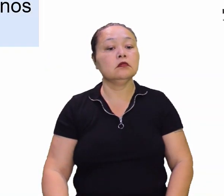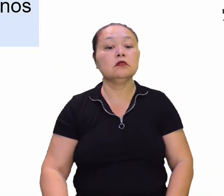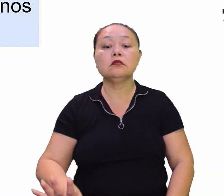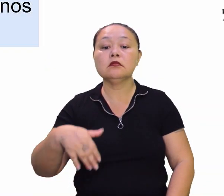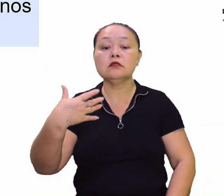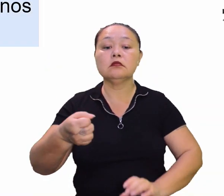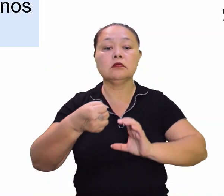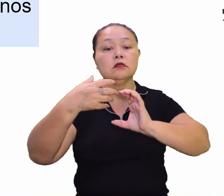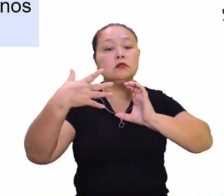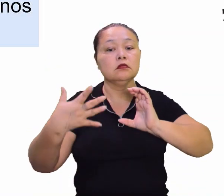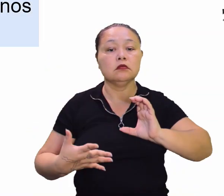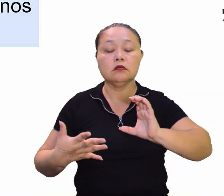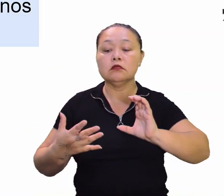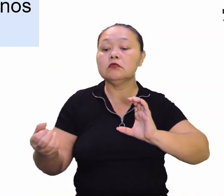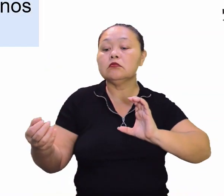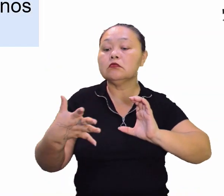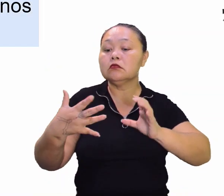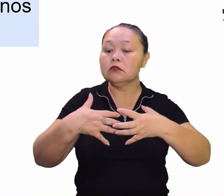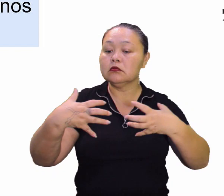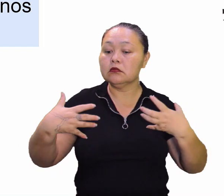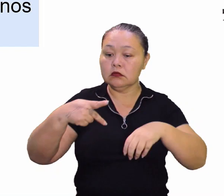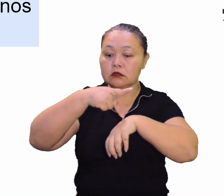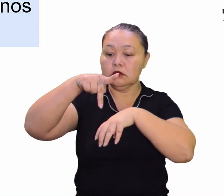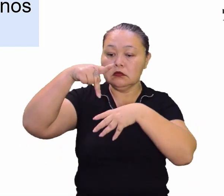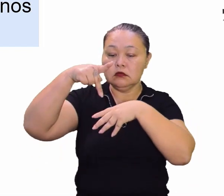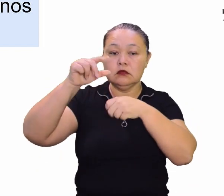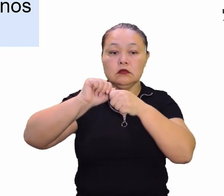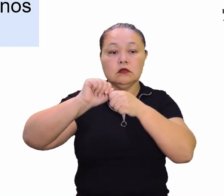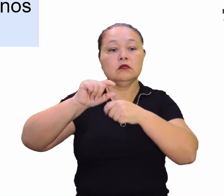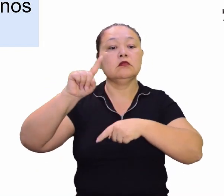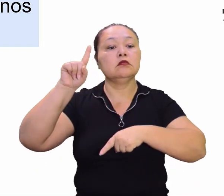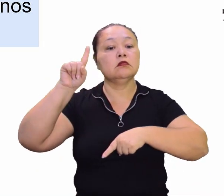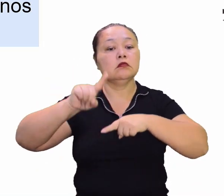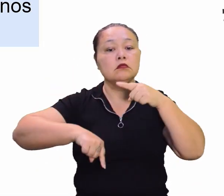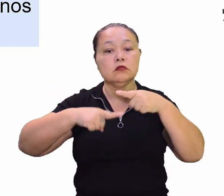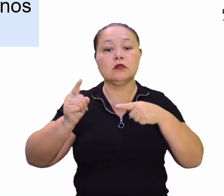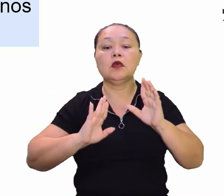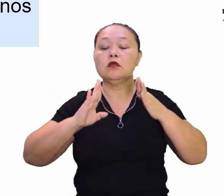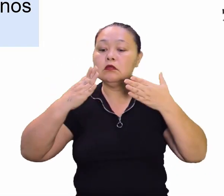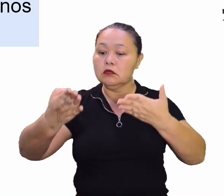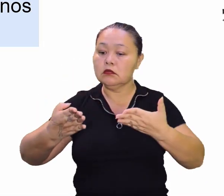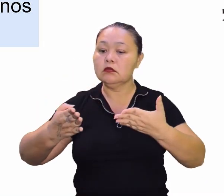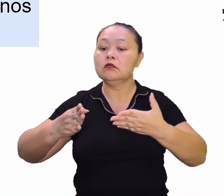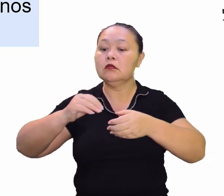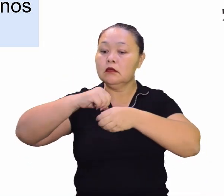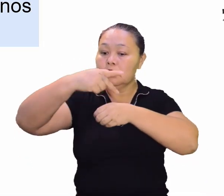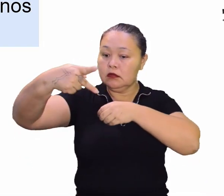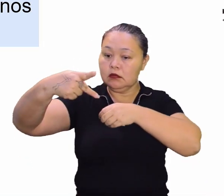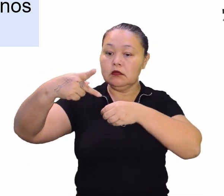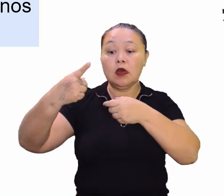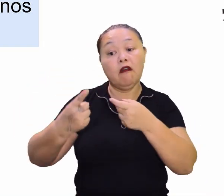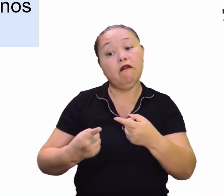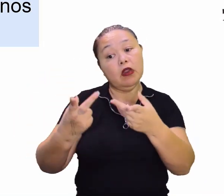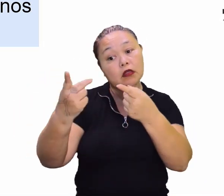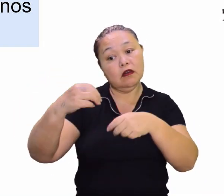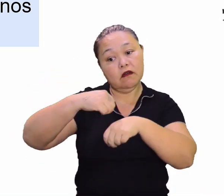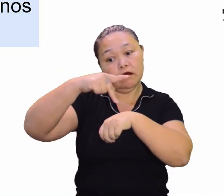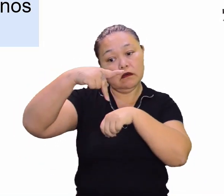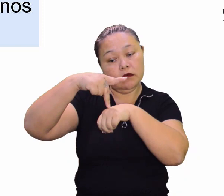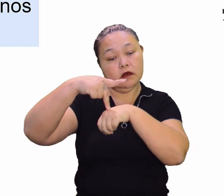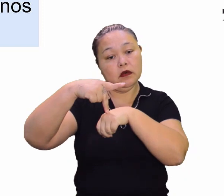Bem, característica desses novos tigres asiáticos. A produção também é voltada para o mercado